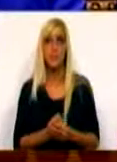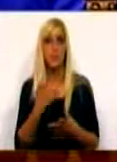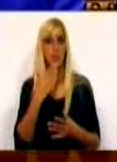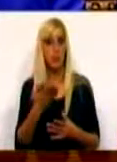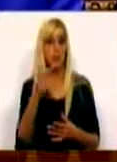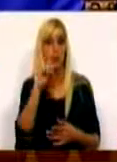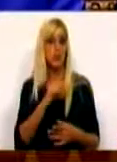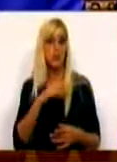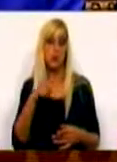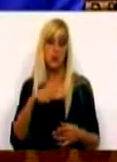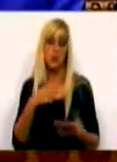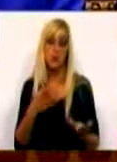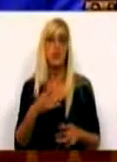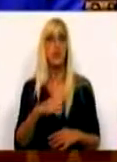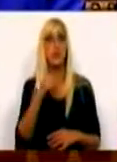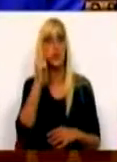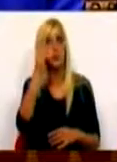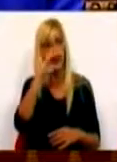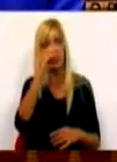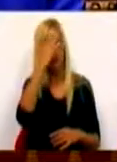Obrigado, Sr. Presidente, Sr. Ministro.